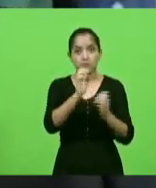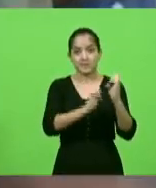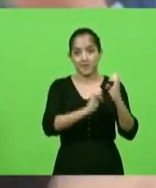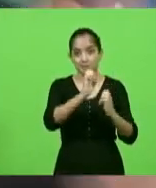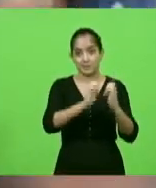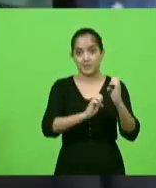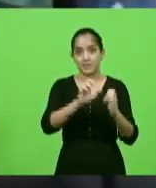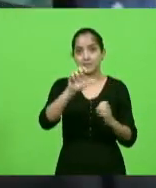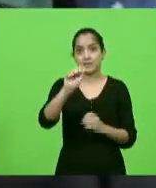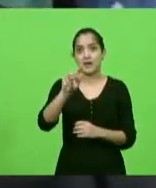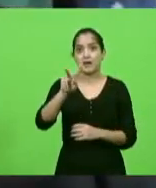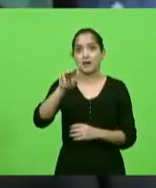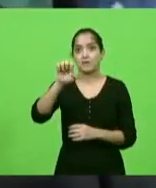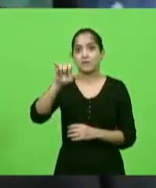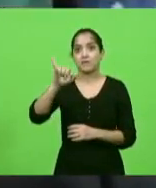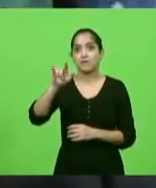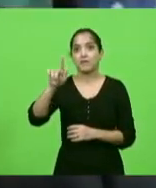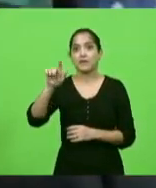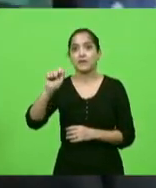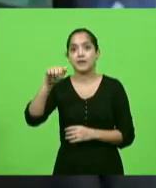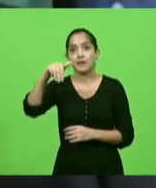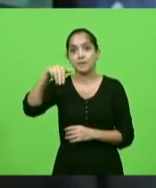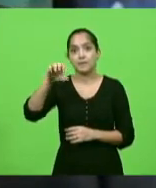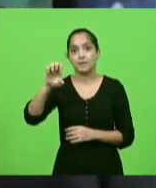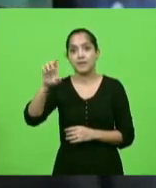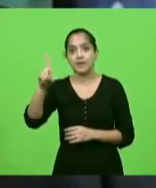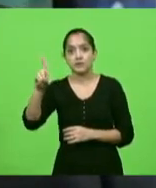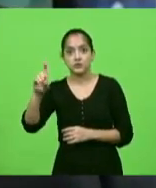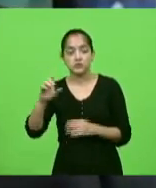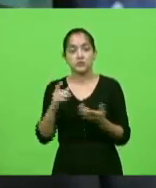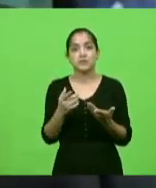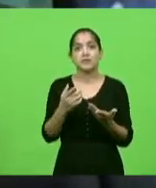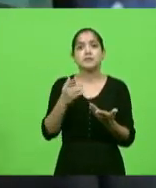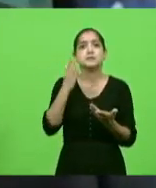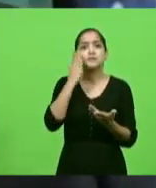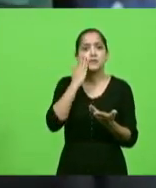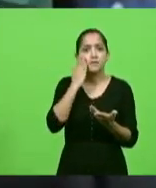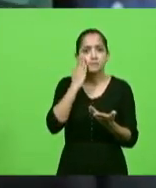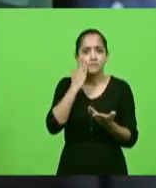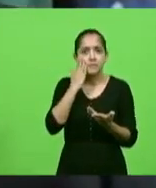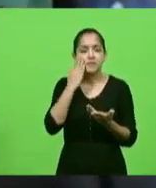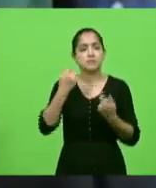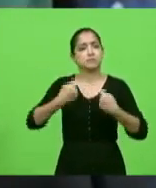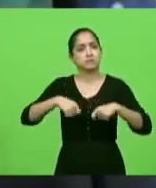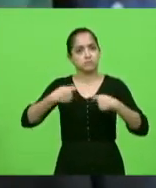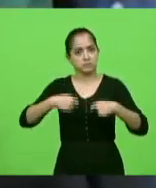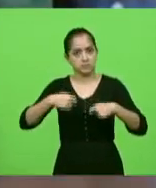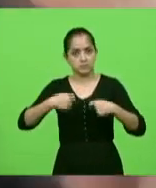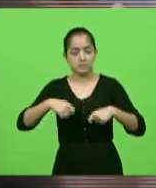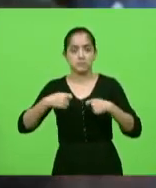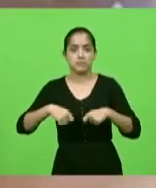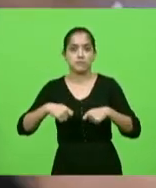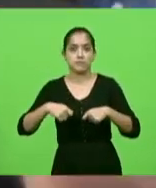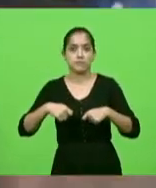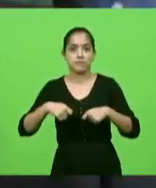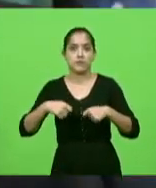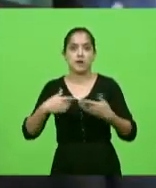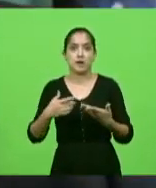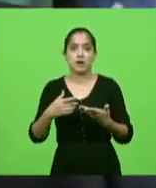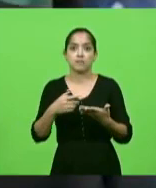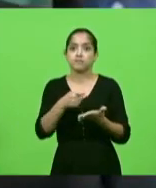antigamente primeiro de abril de 2008 o governador do Estado tinha ciência de que havia essa necessidade é